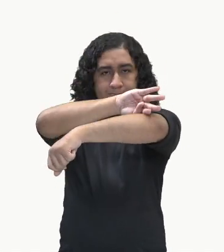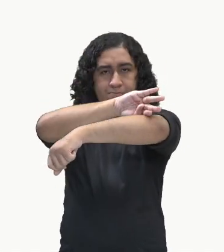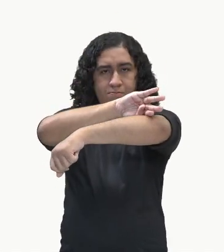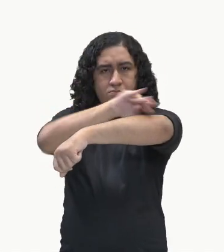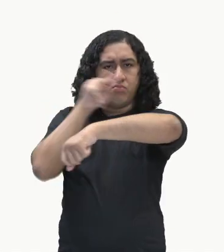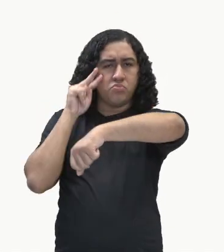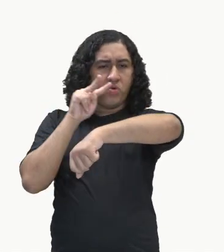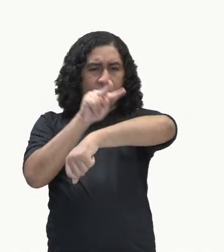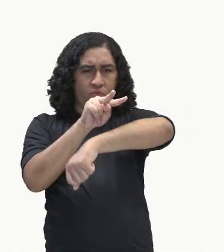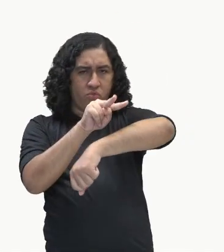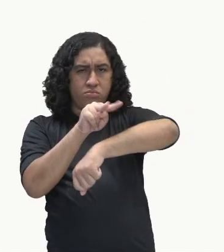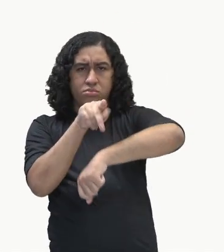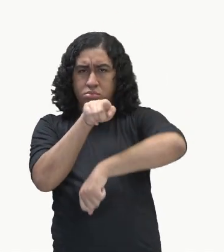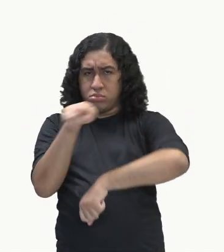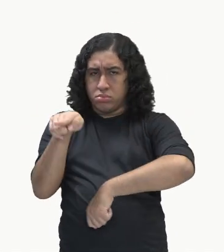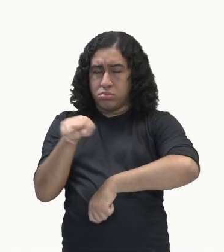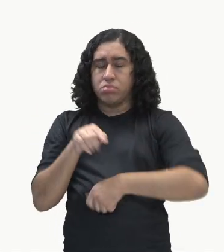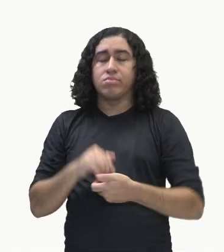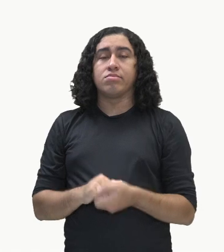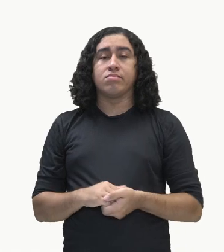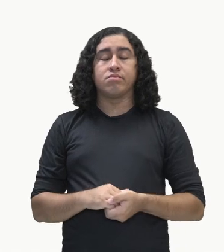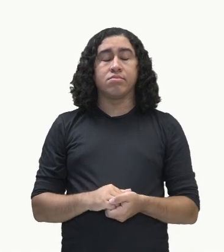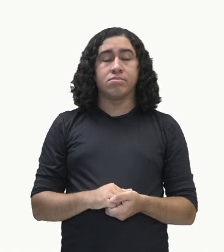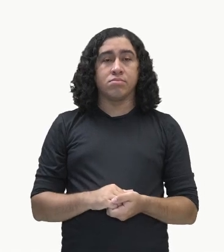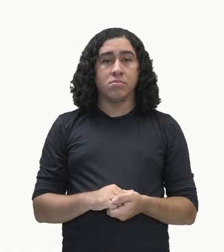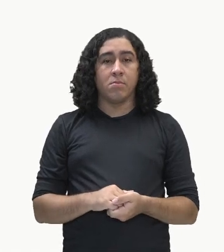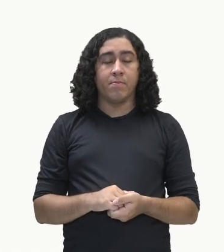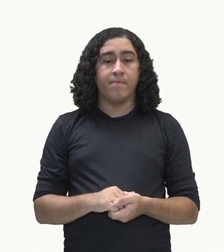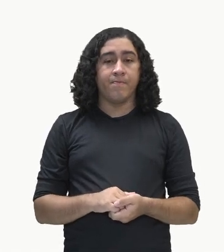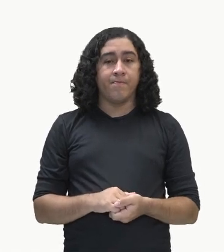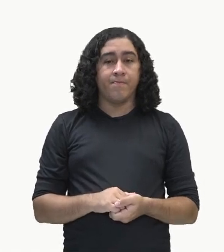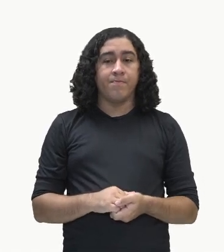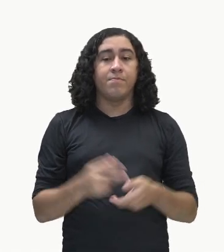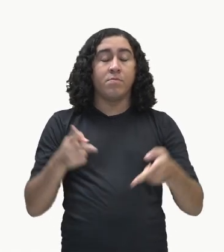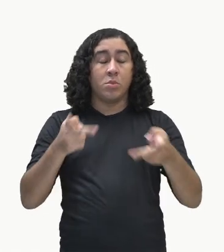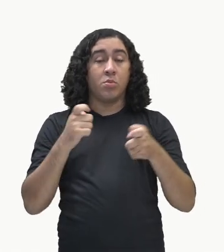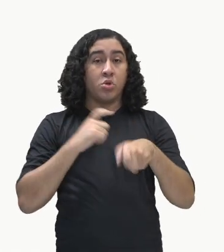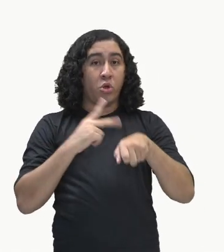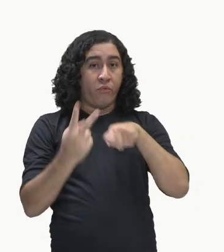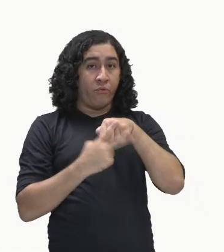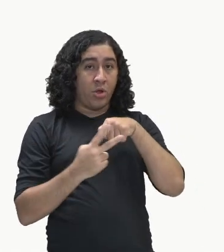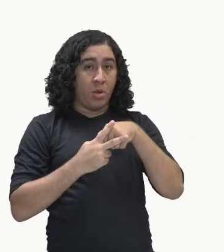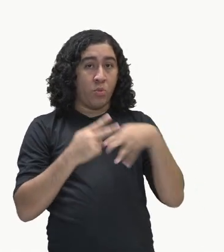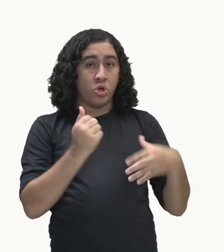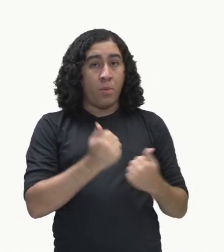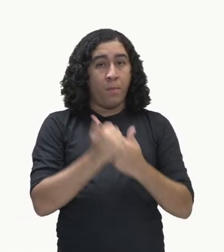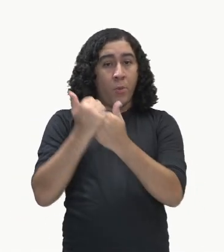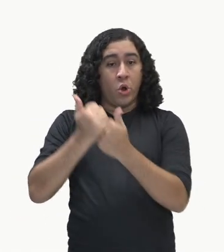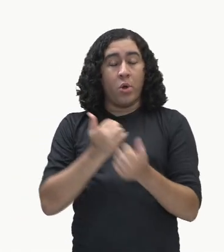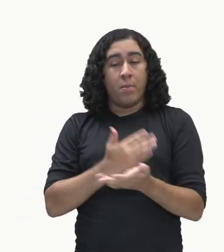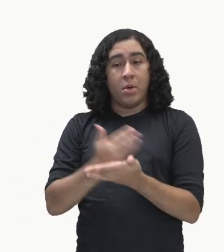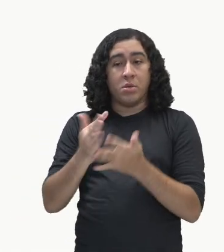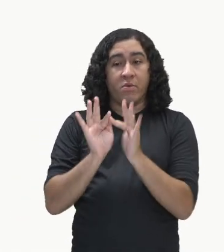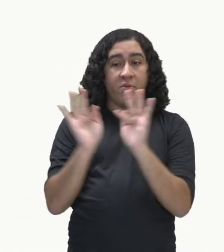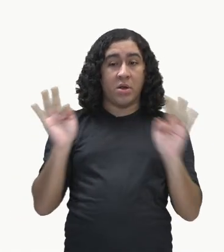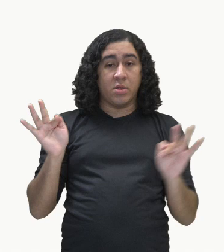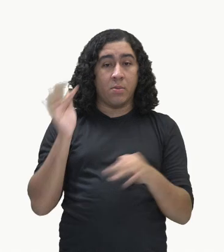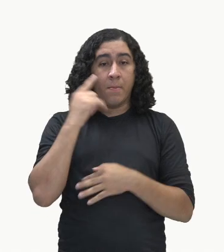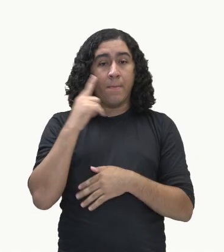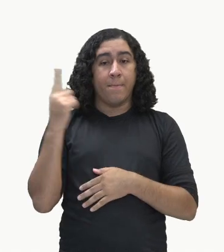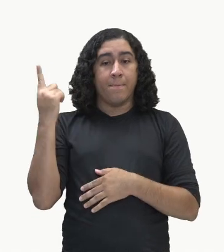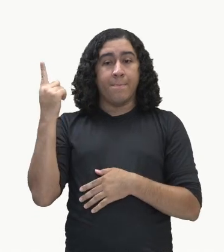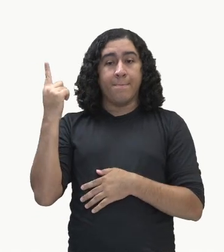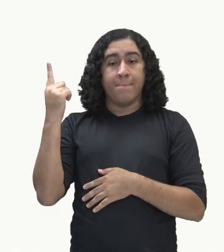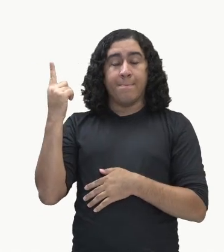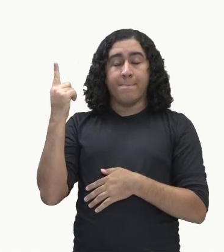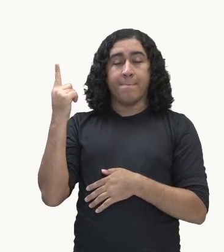língua inglesa iniciando com um verbo auxiliar, tá bom? Do you see that mountain in the distance?